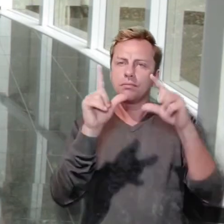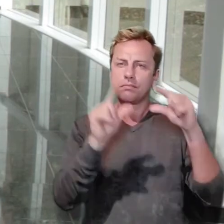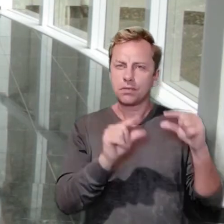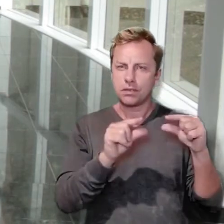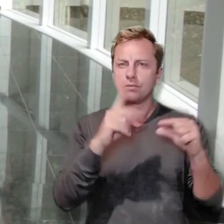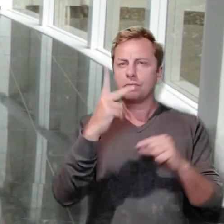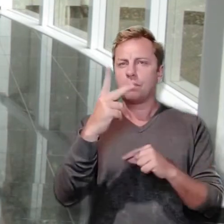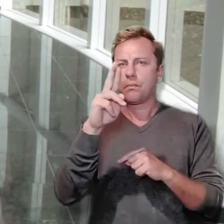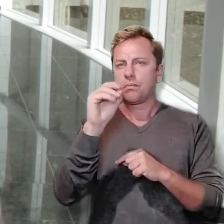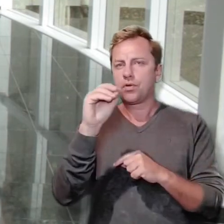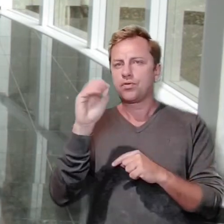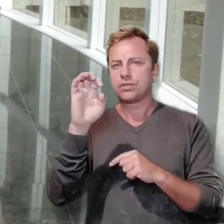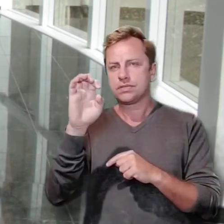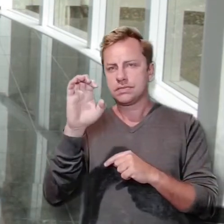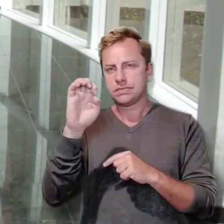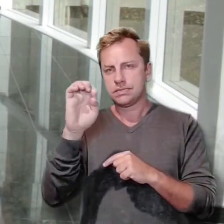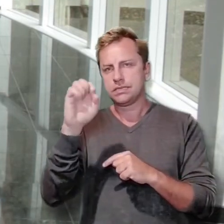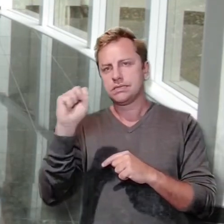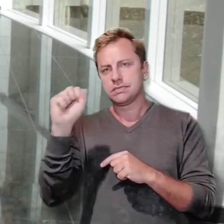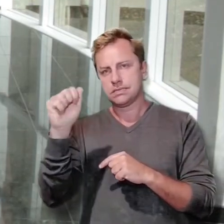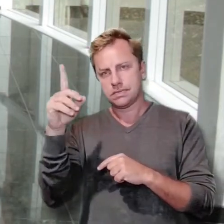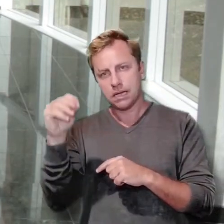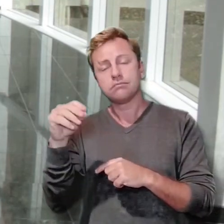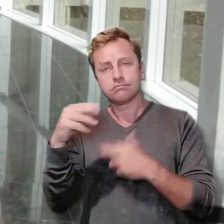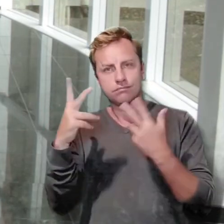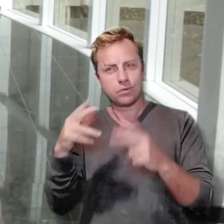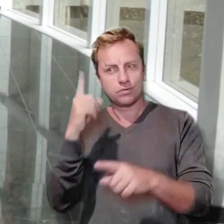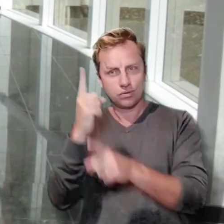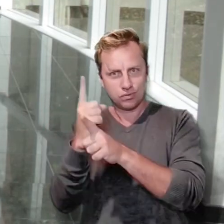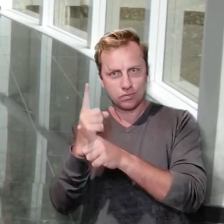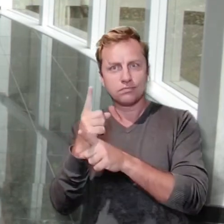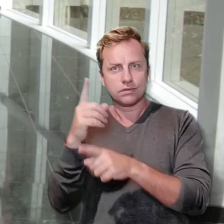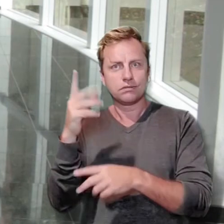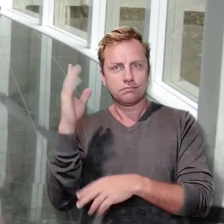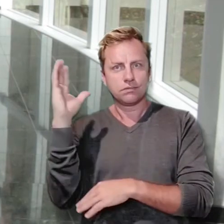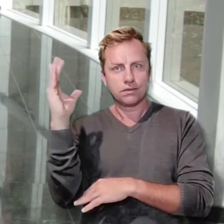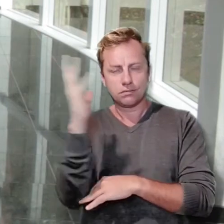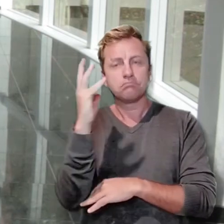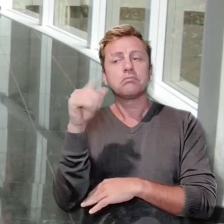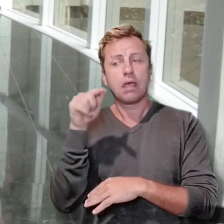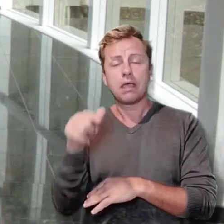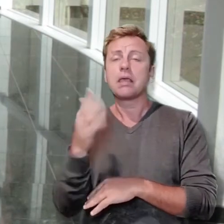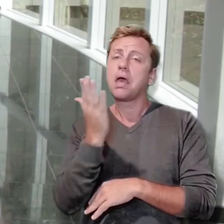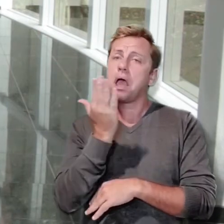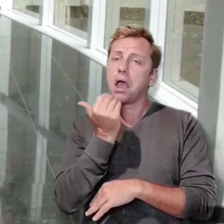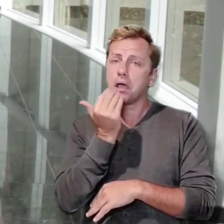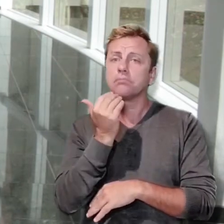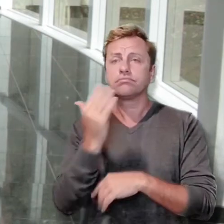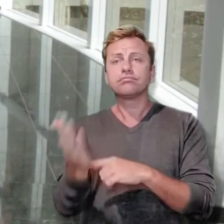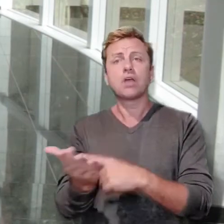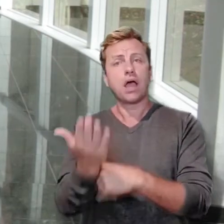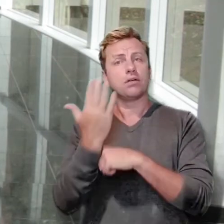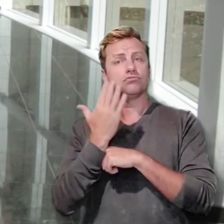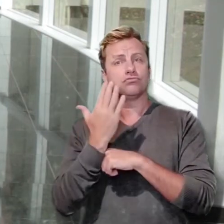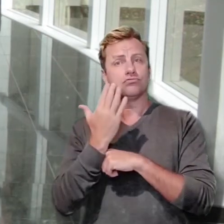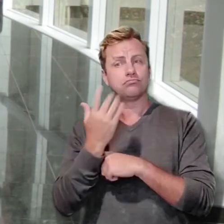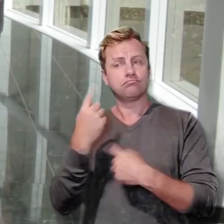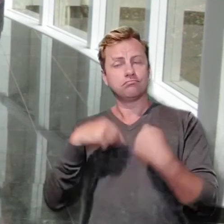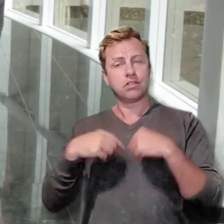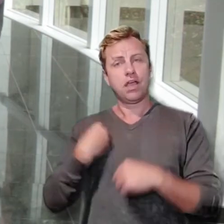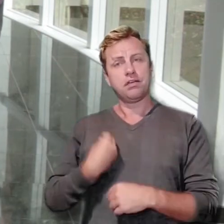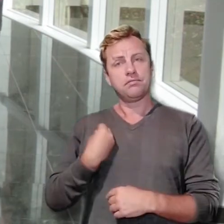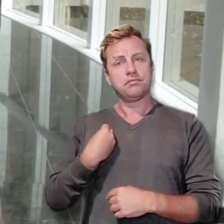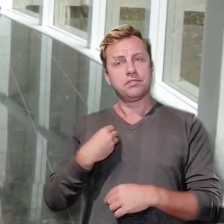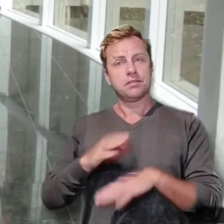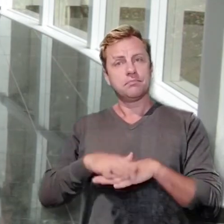minimamente processados, ou seja, muito próximo do que aquilo que você encontra na natureza, são os alimentos que vão ajudar você